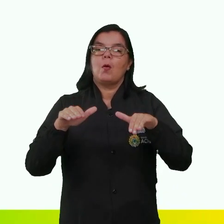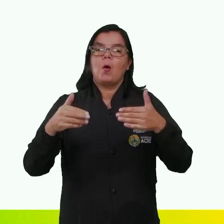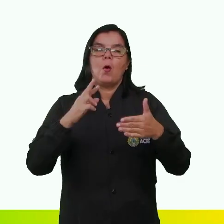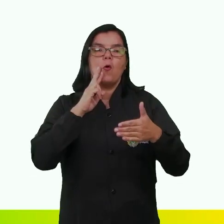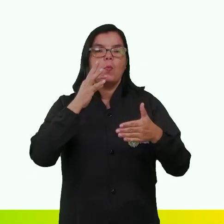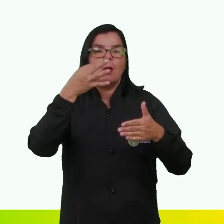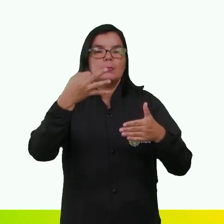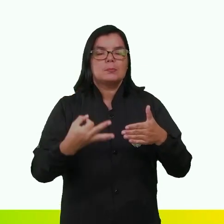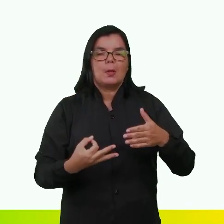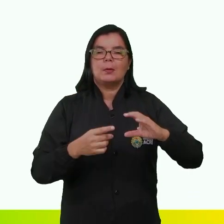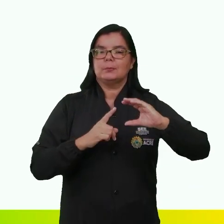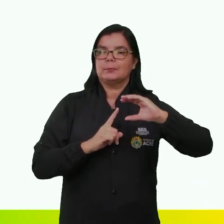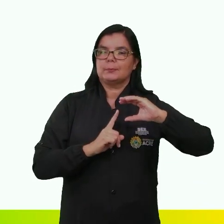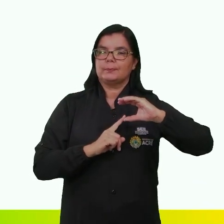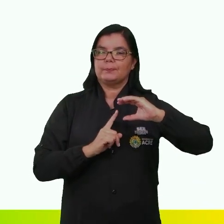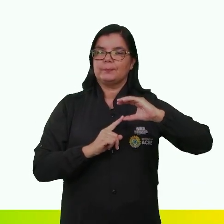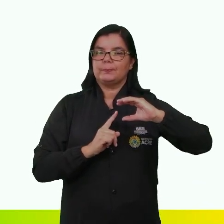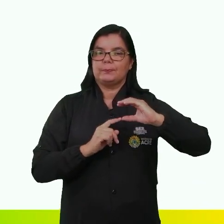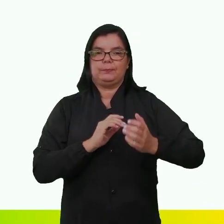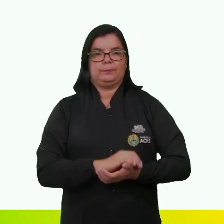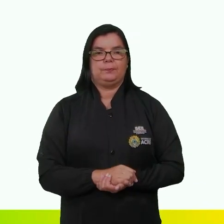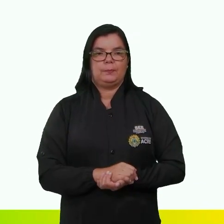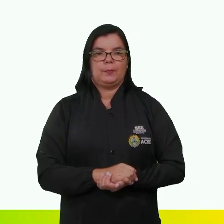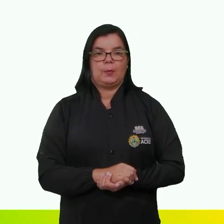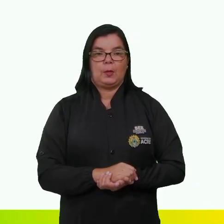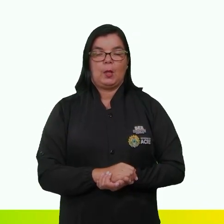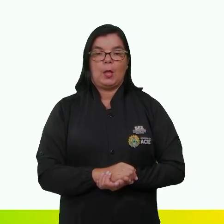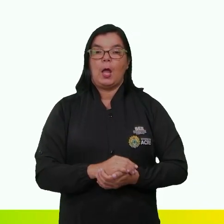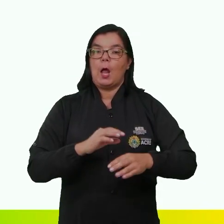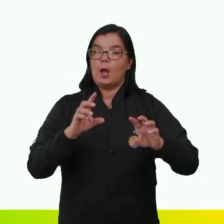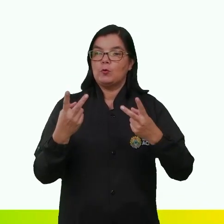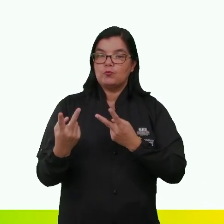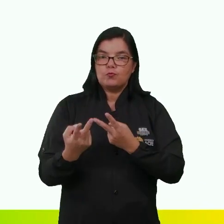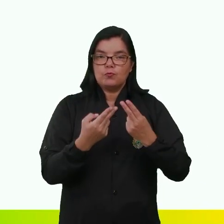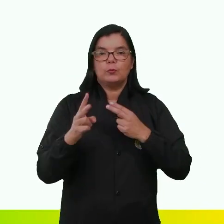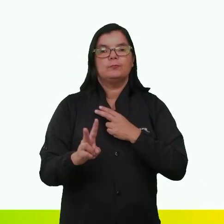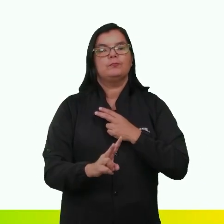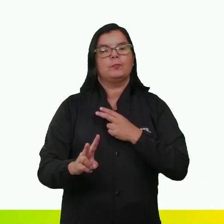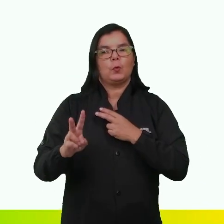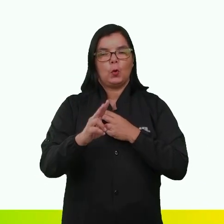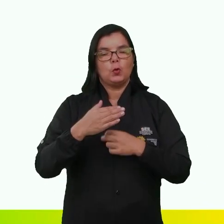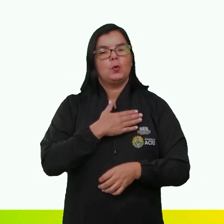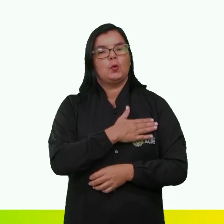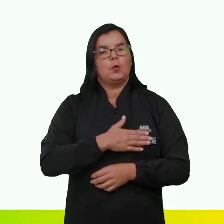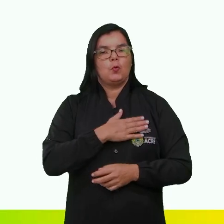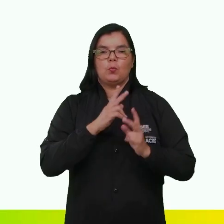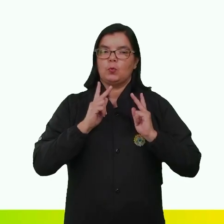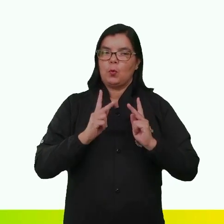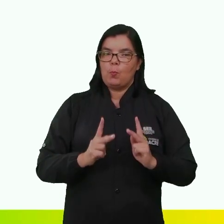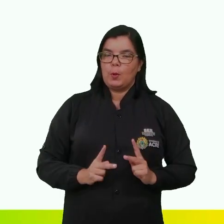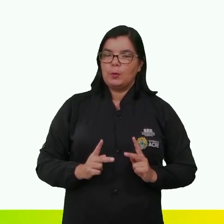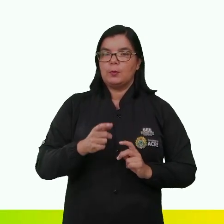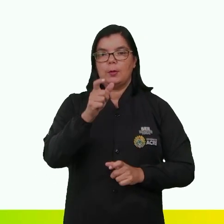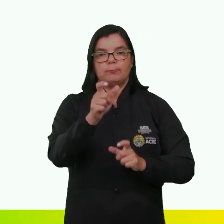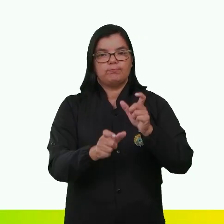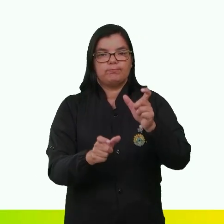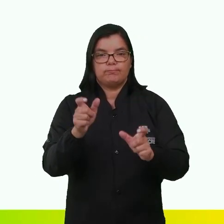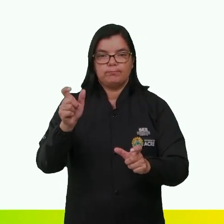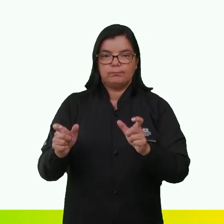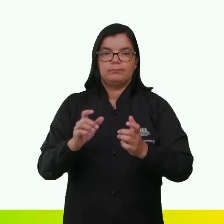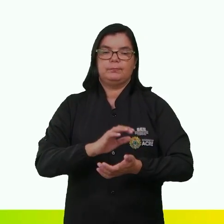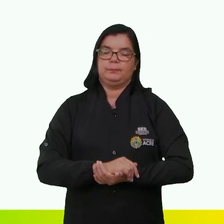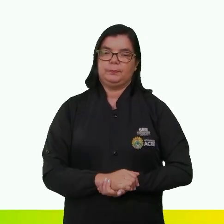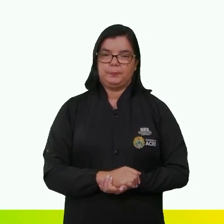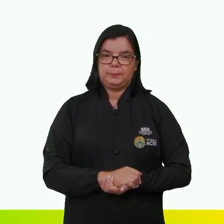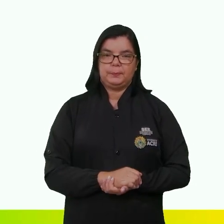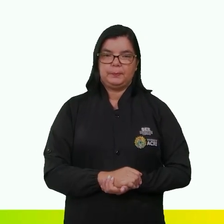alternativa correta está na letra C, a uniformização de valores, gostos e comportamentos entre